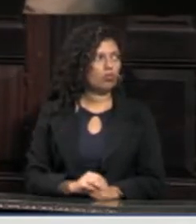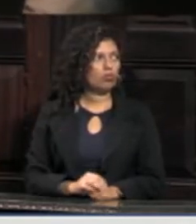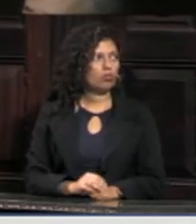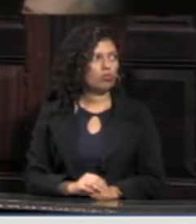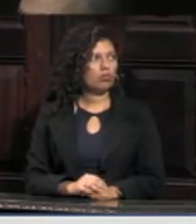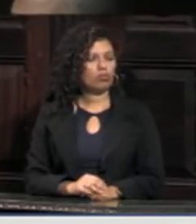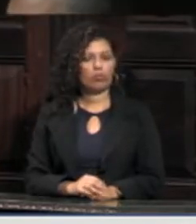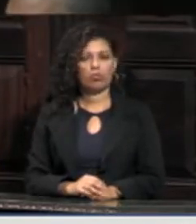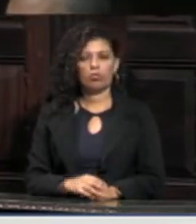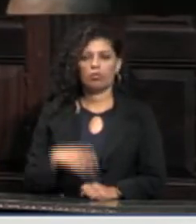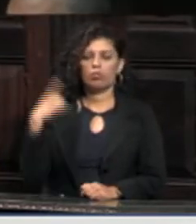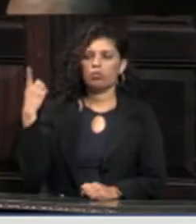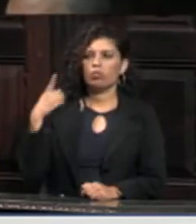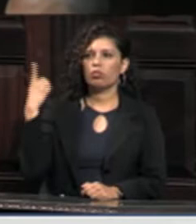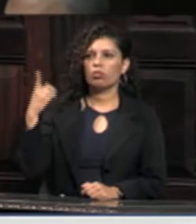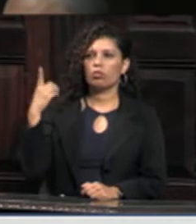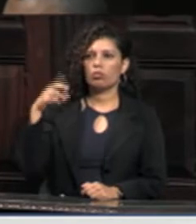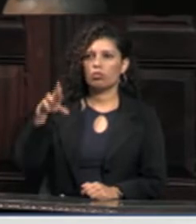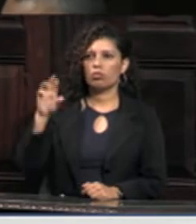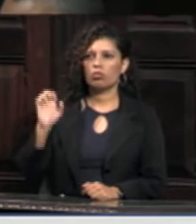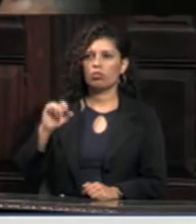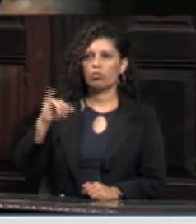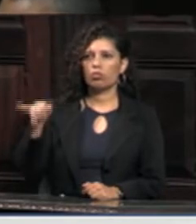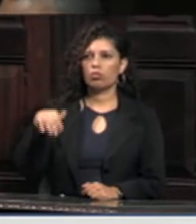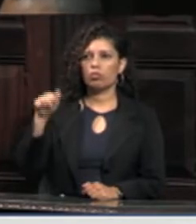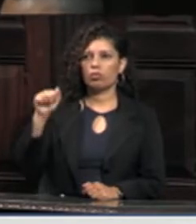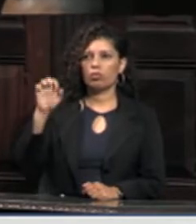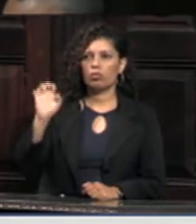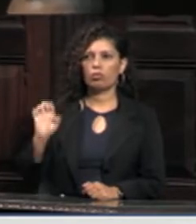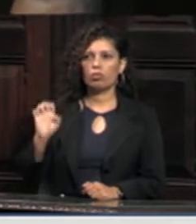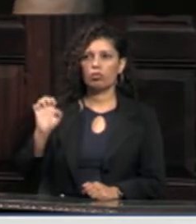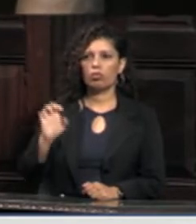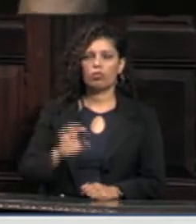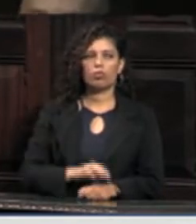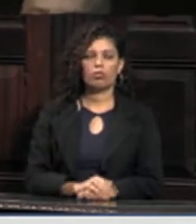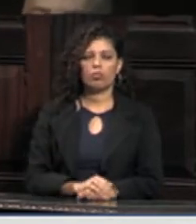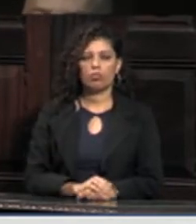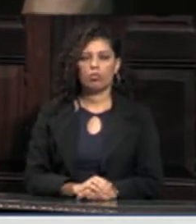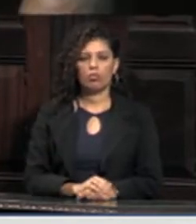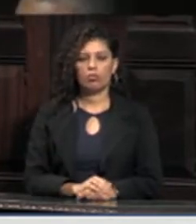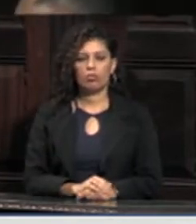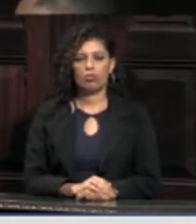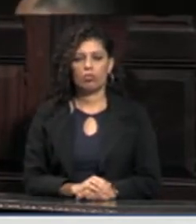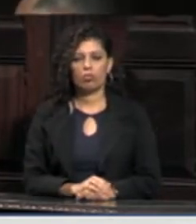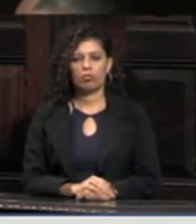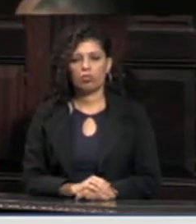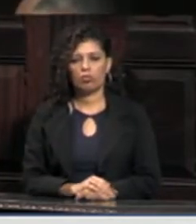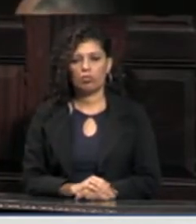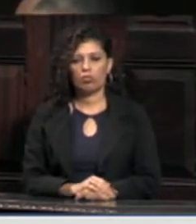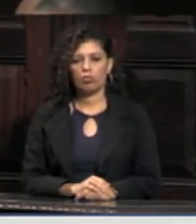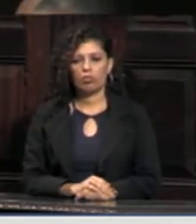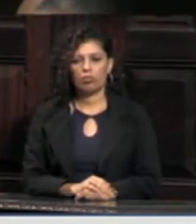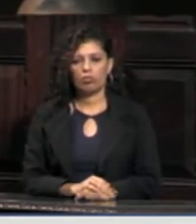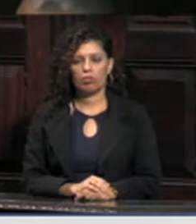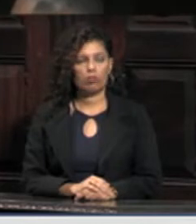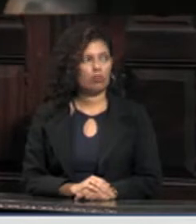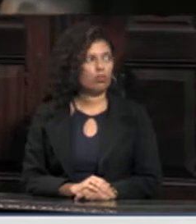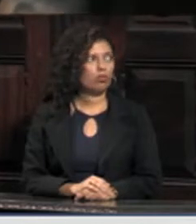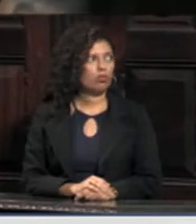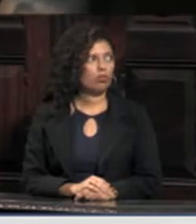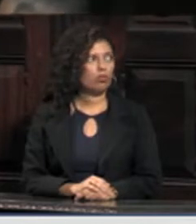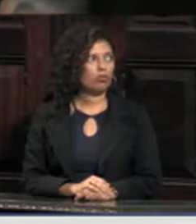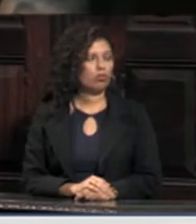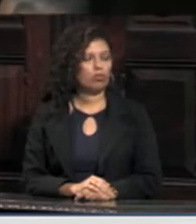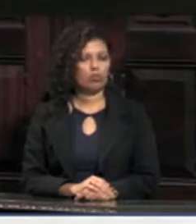Já que a deputada Rejane é da área, vou designá-la relatora especial pela Comissão de